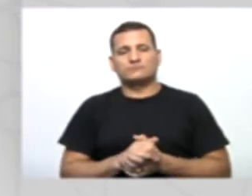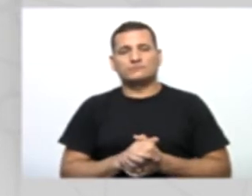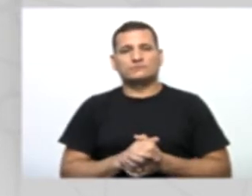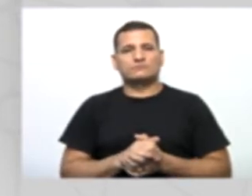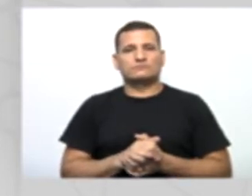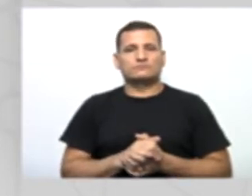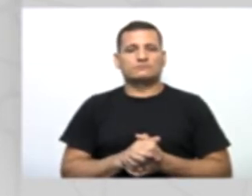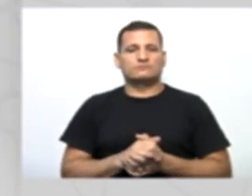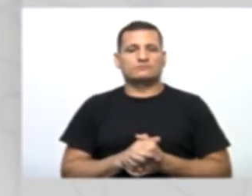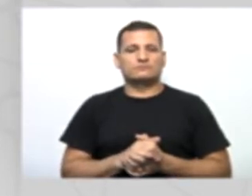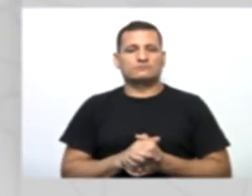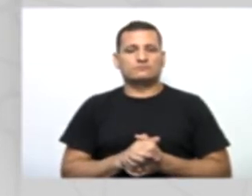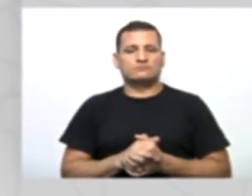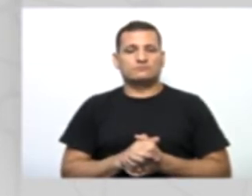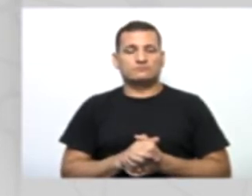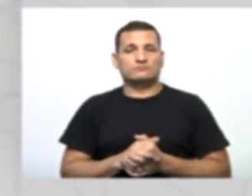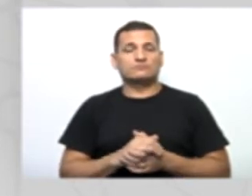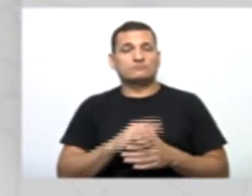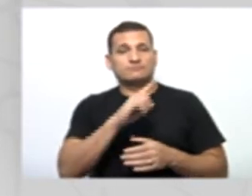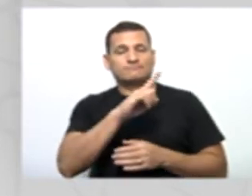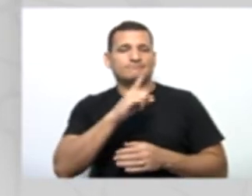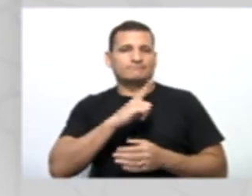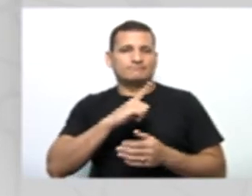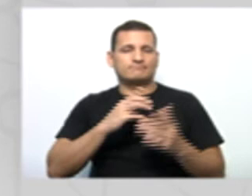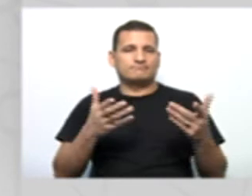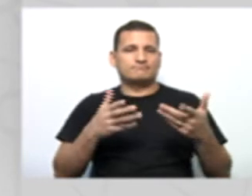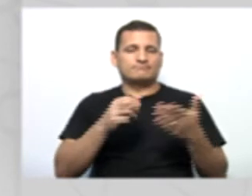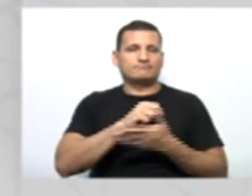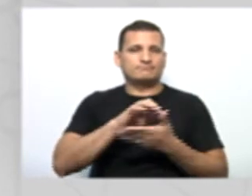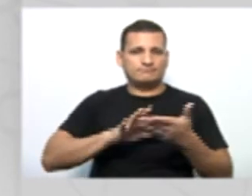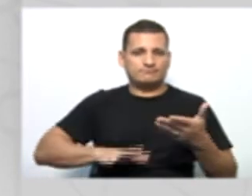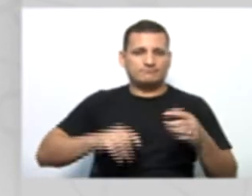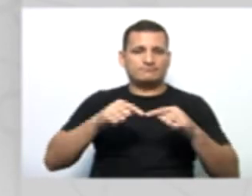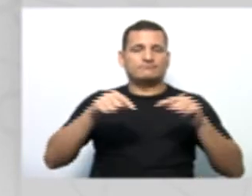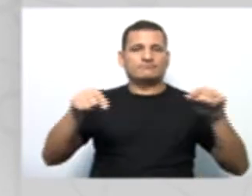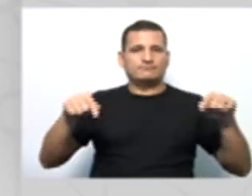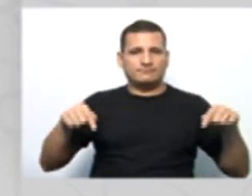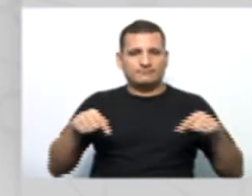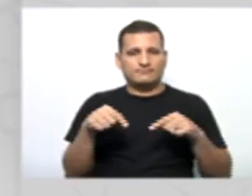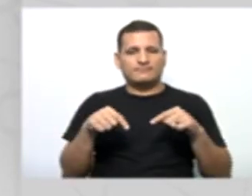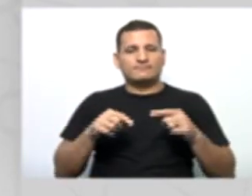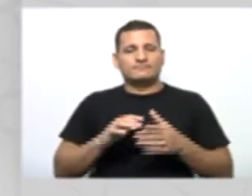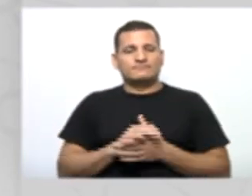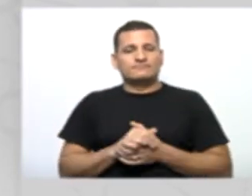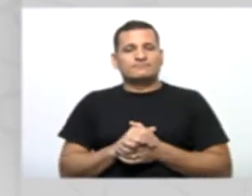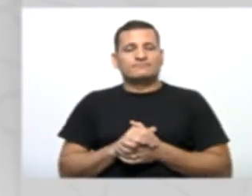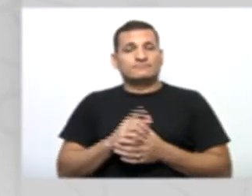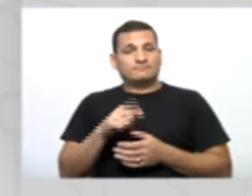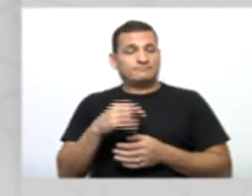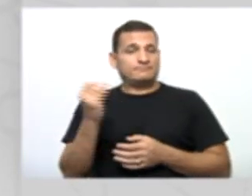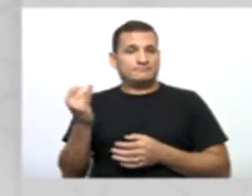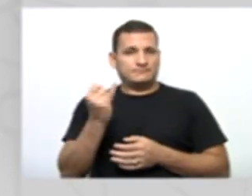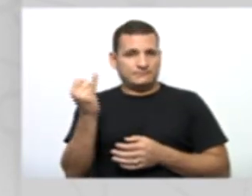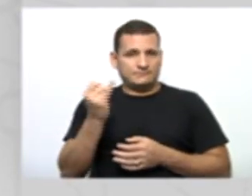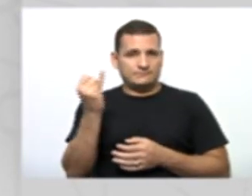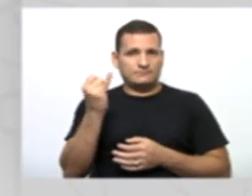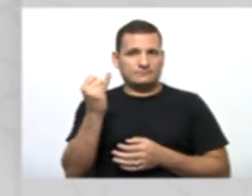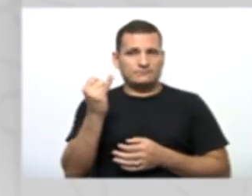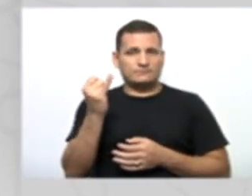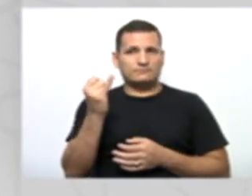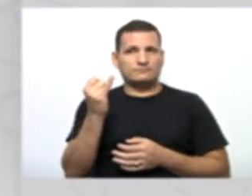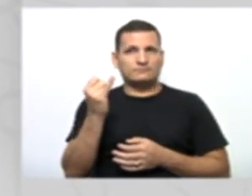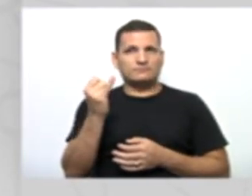de decisões. E aqui nós temos a nossa atividade de sala, pessoal, que ela é importantíssima.